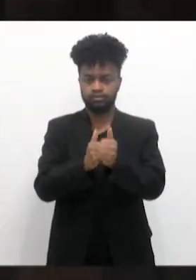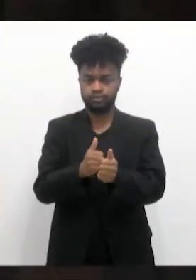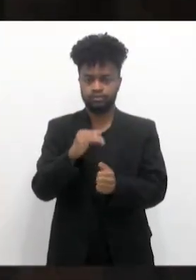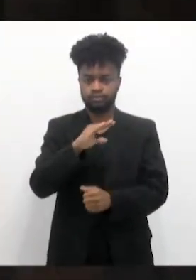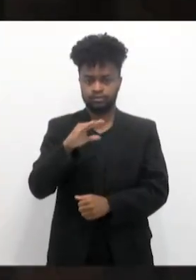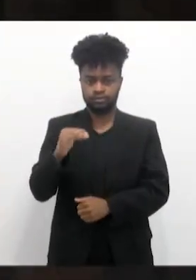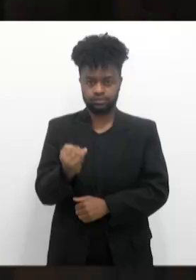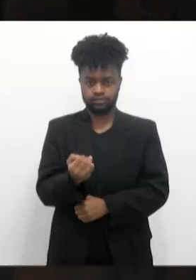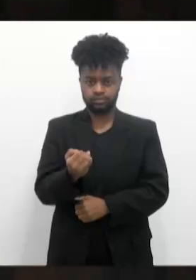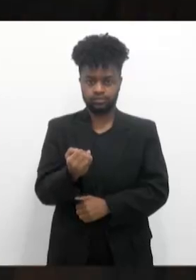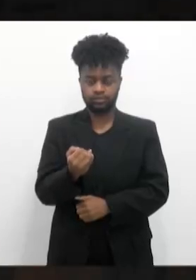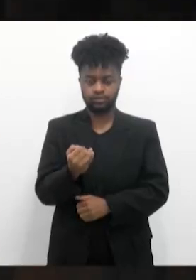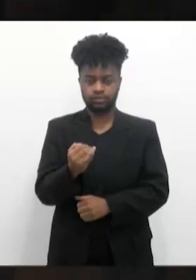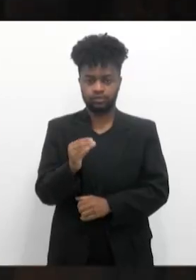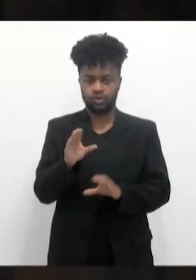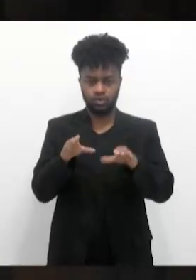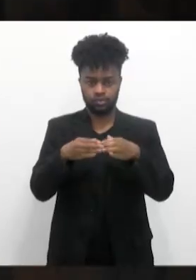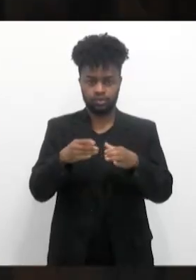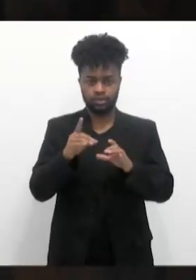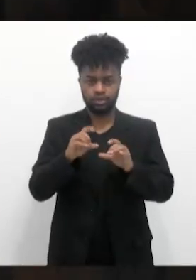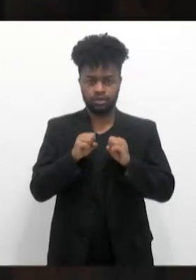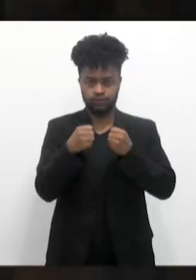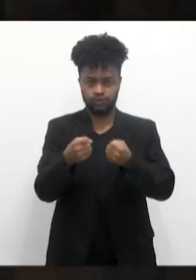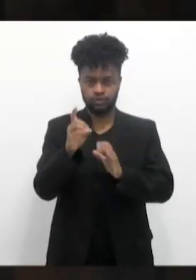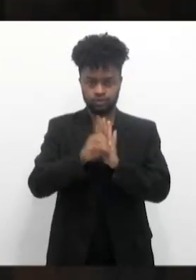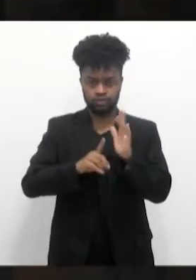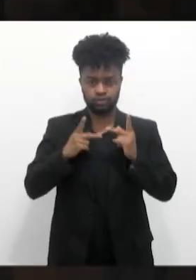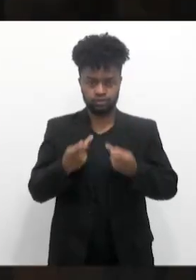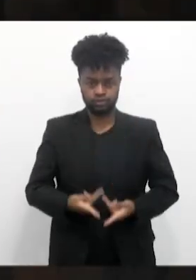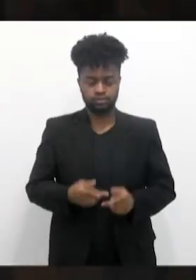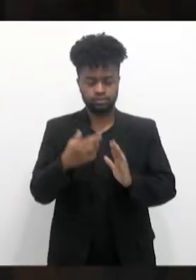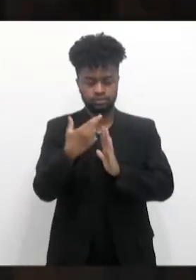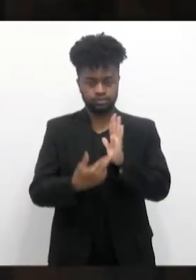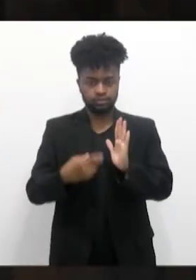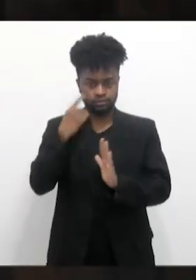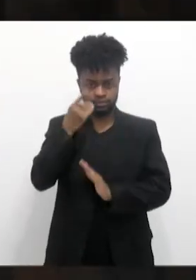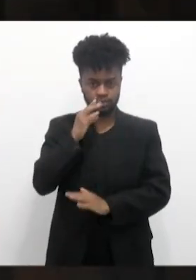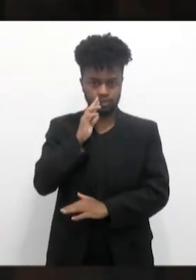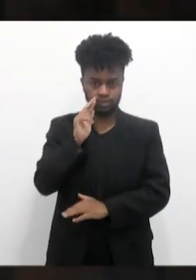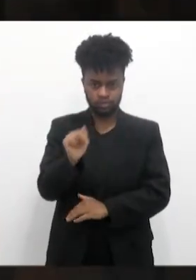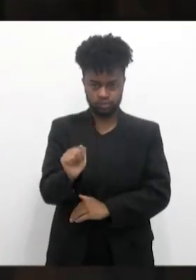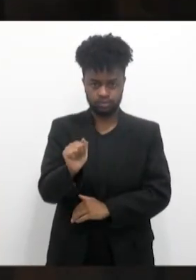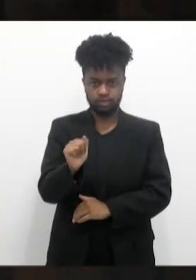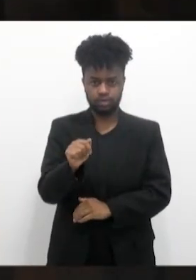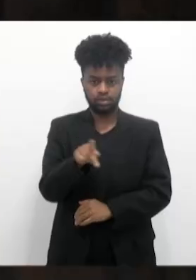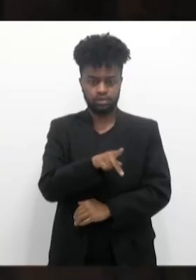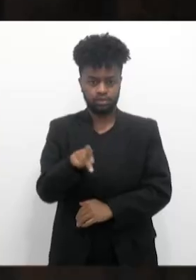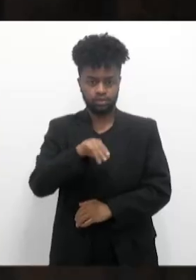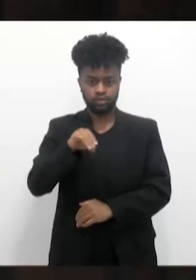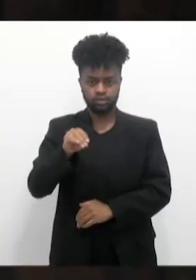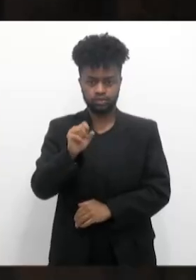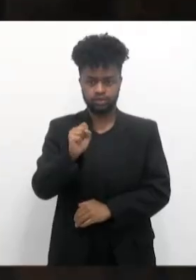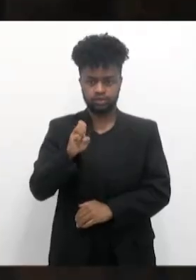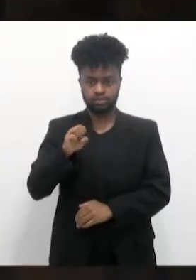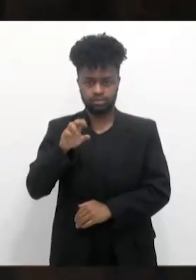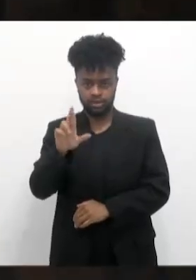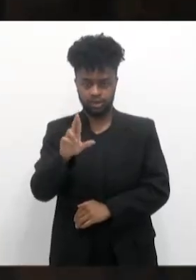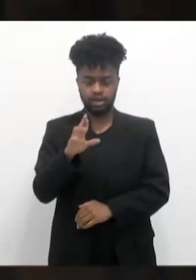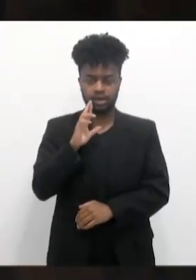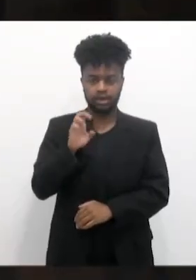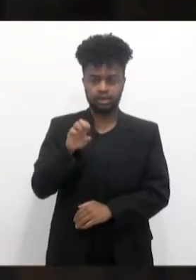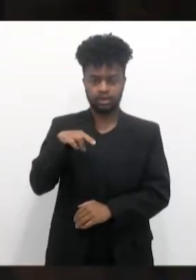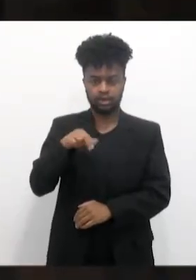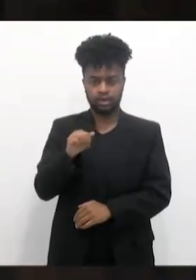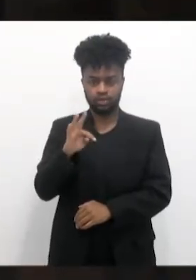da Comissão de Defesa dos Direitos Humanos. Relatores, deputado Rodrigo Amorim, professor Josemar, Renato